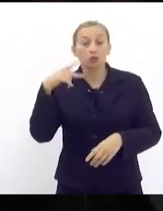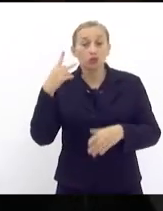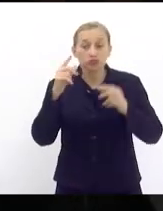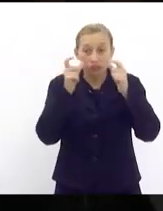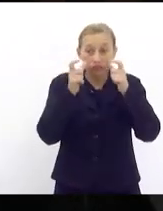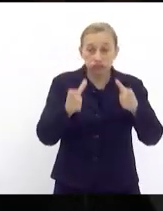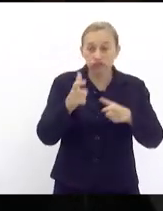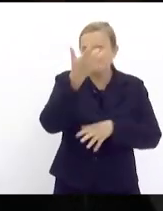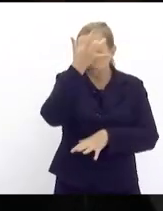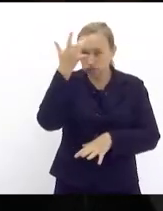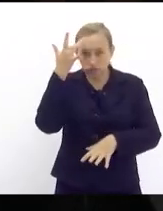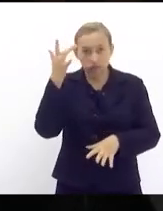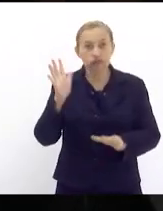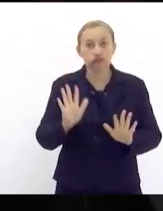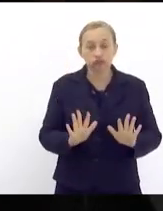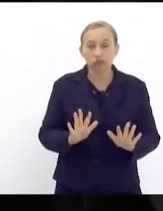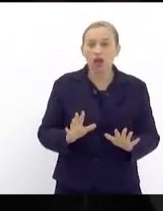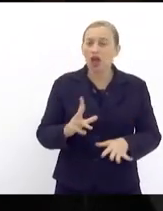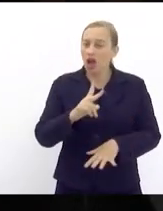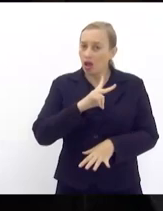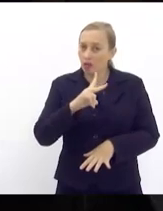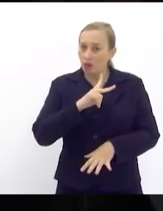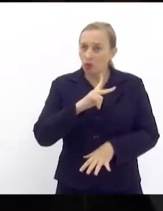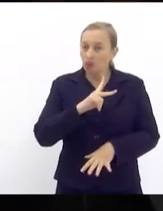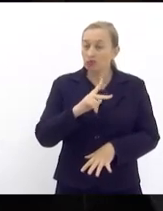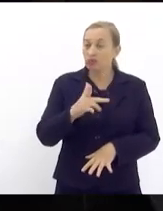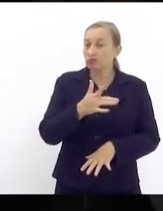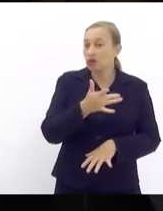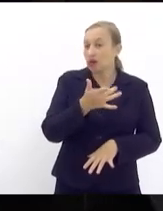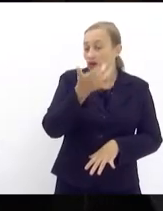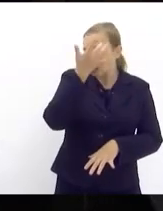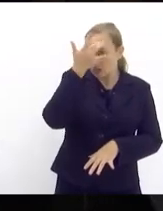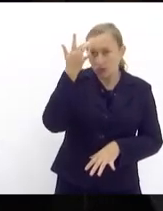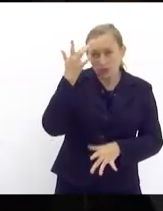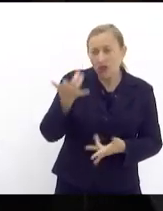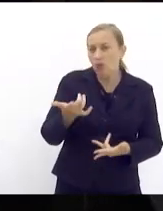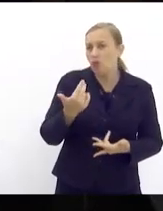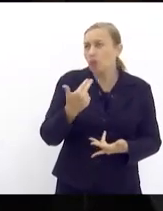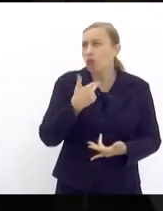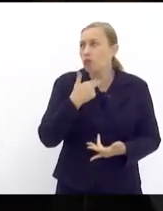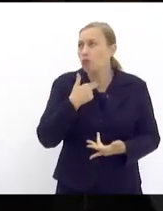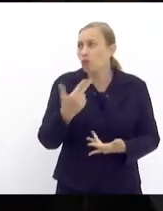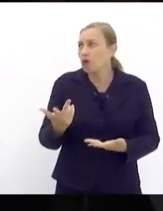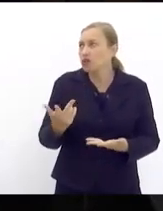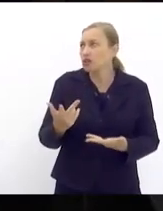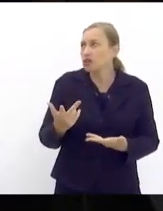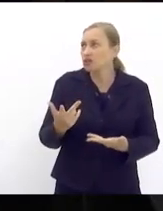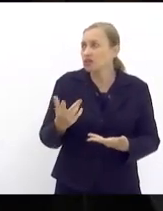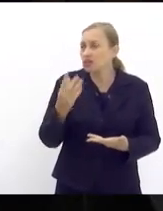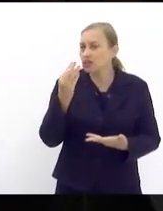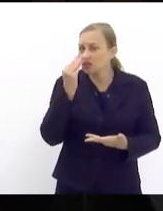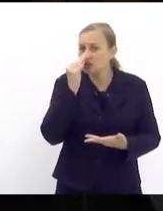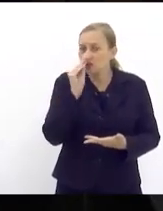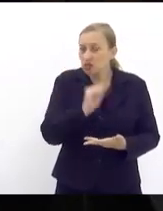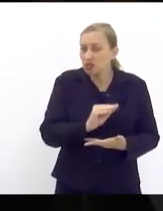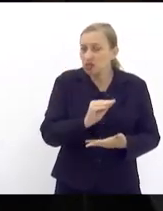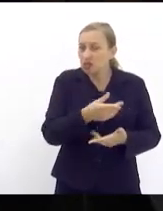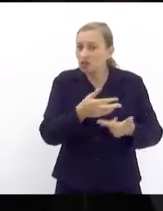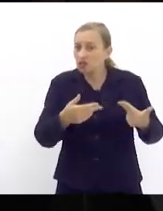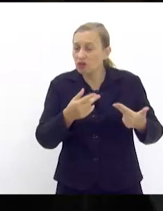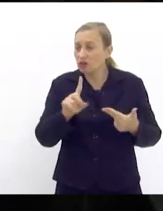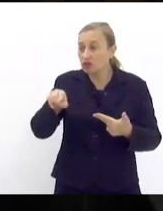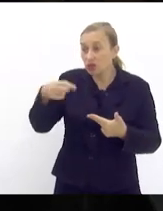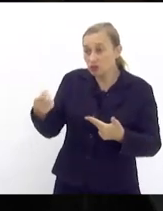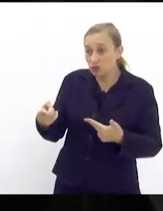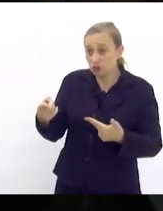à saúde mental Aliás a própria saúde mental não pode ser entendida alisada das demais questões que marcam a